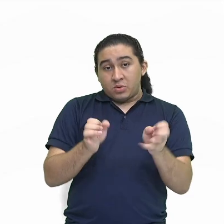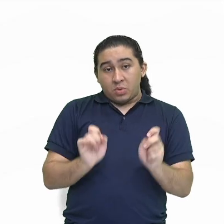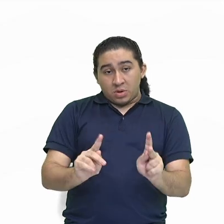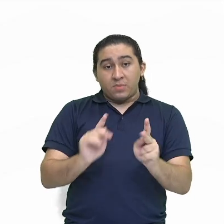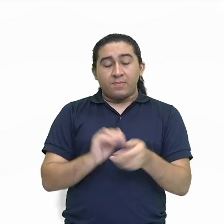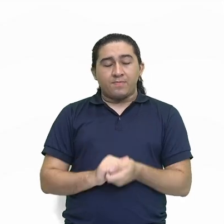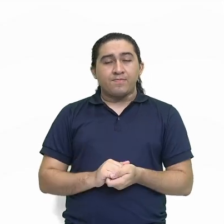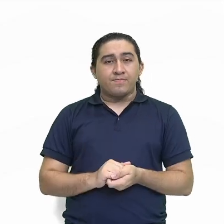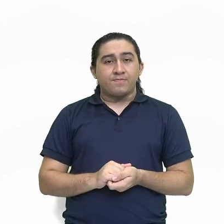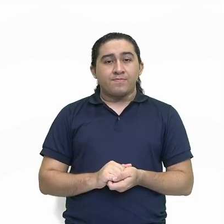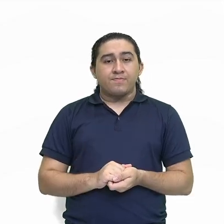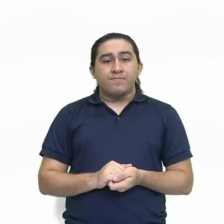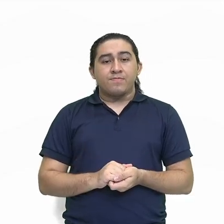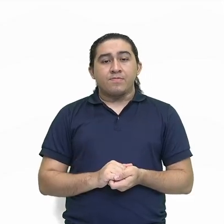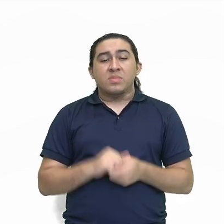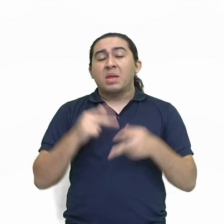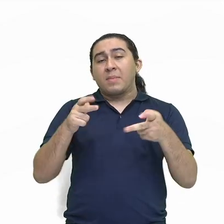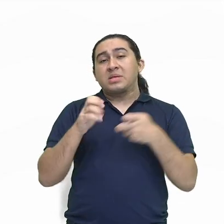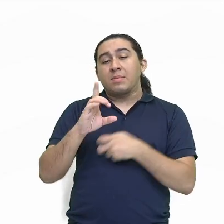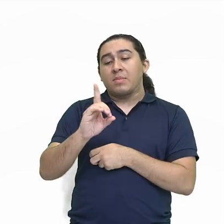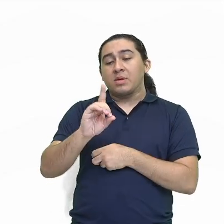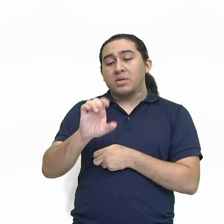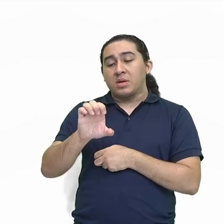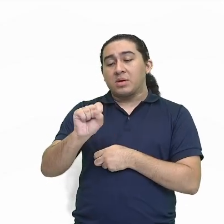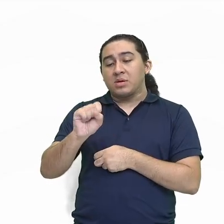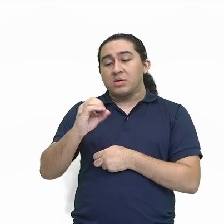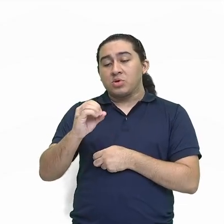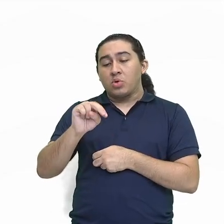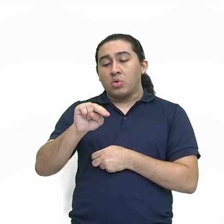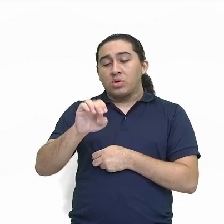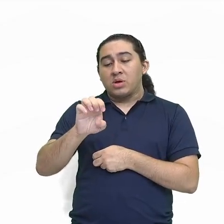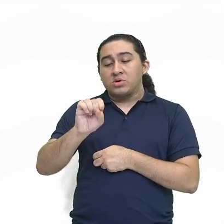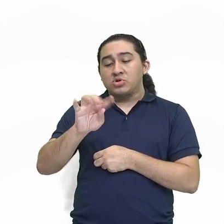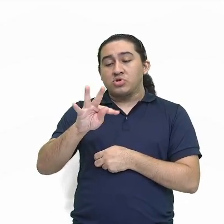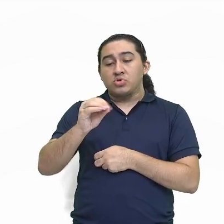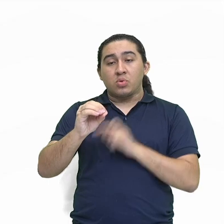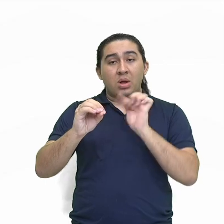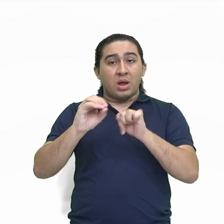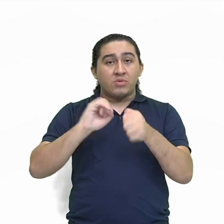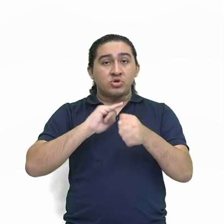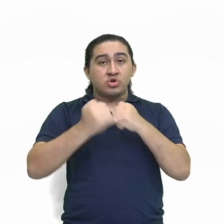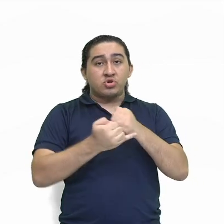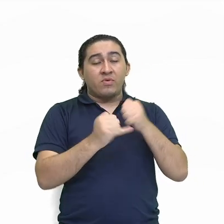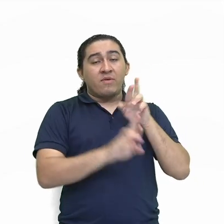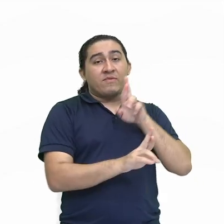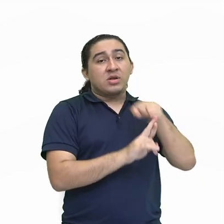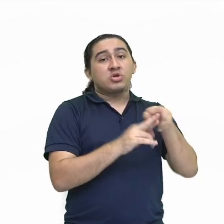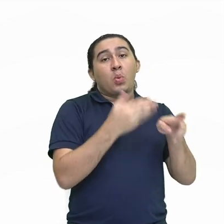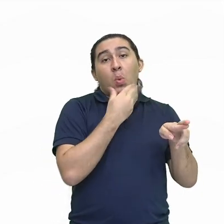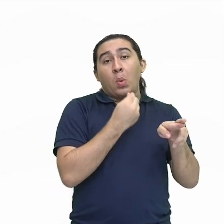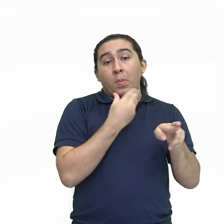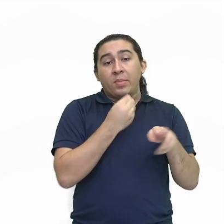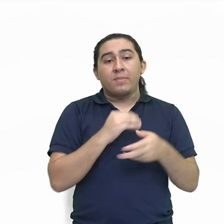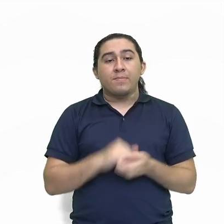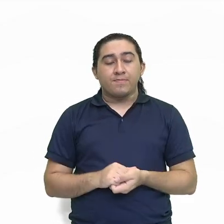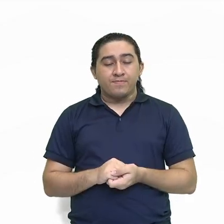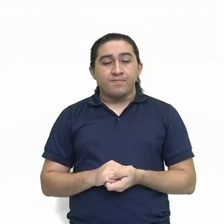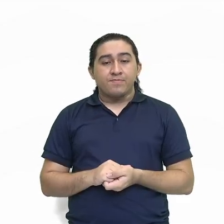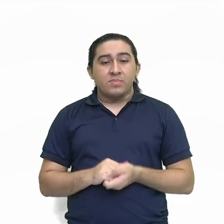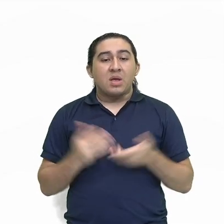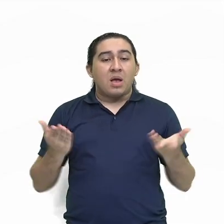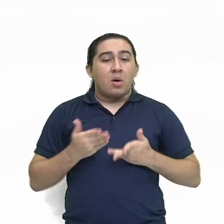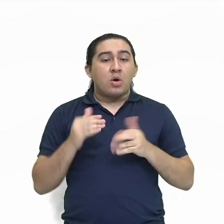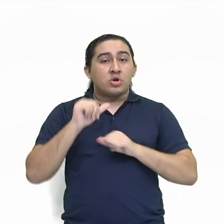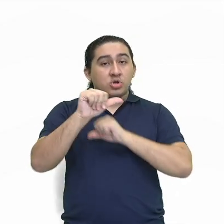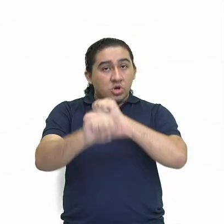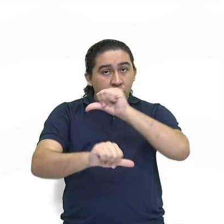Homem desonesto. Desonesto está caracterizando esse homem, é um adjetivo. Vou